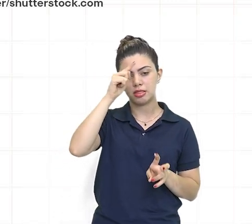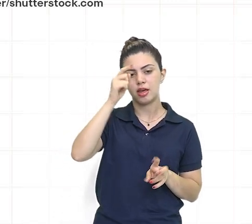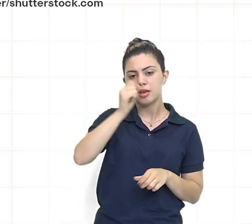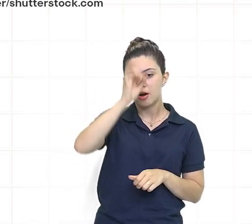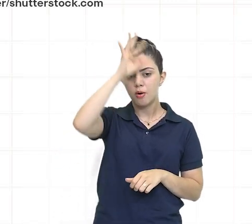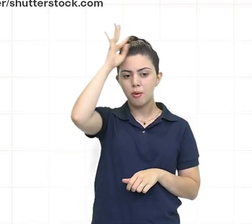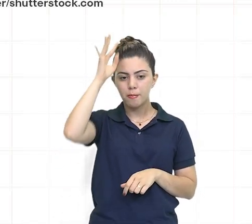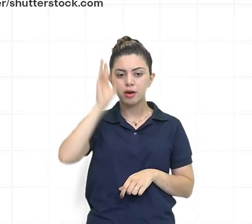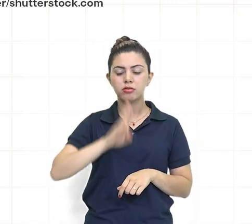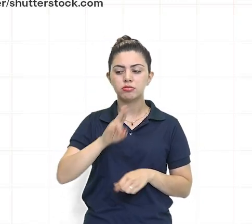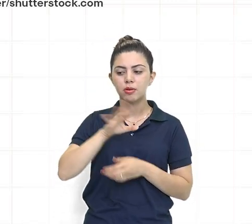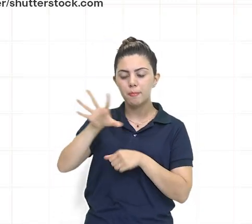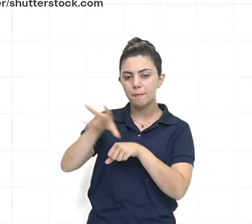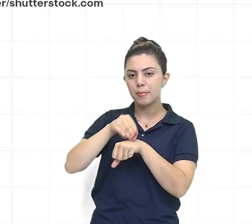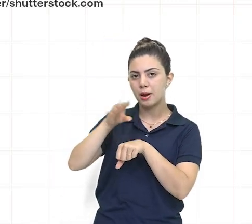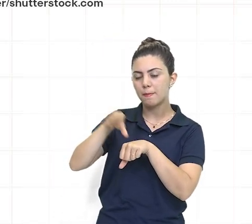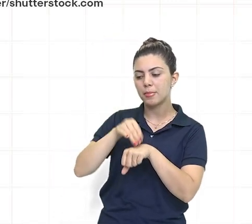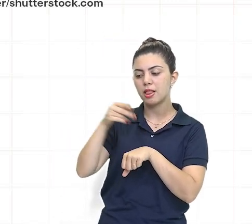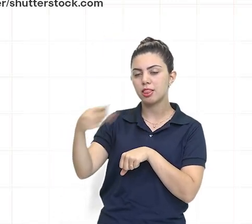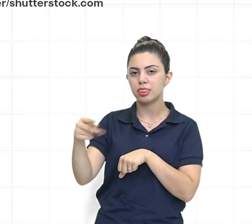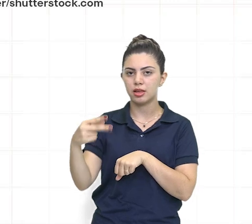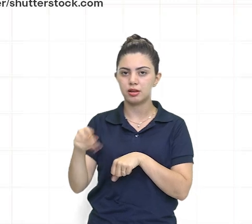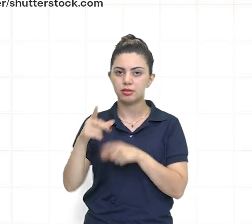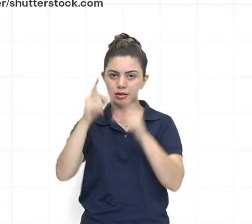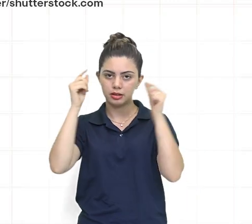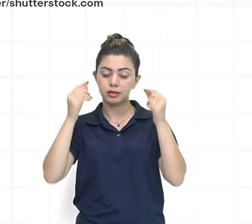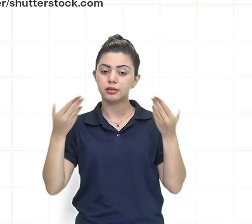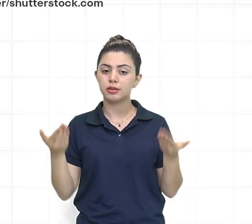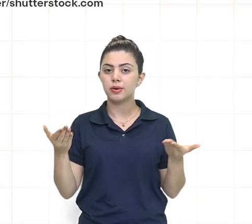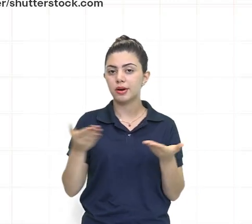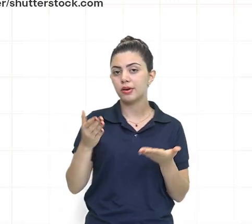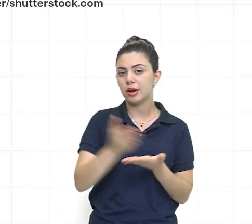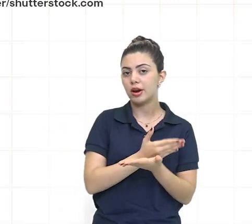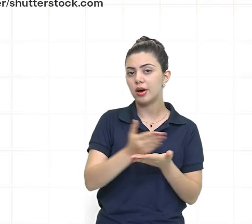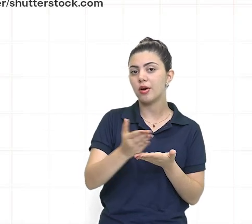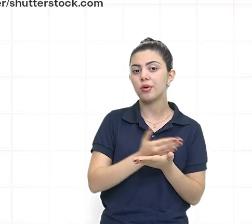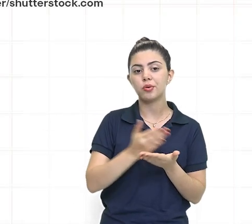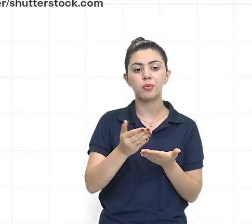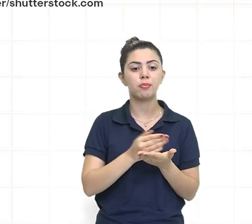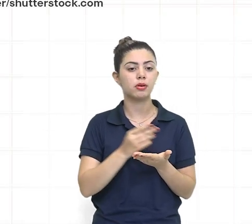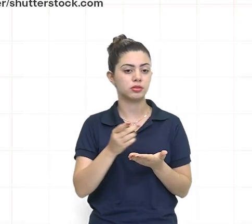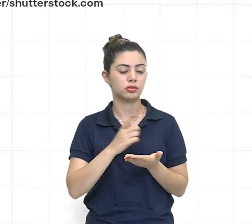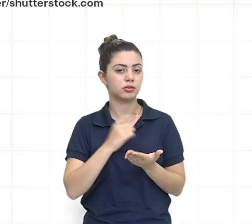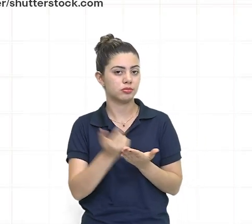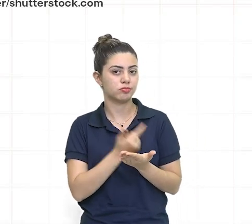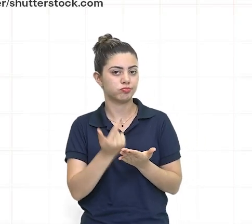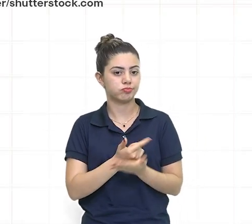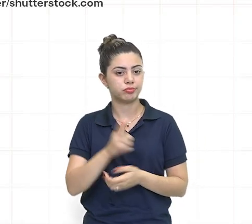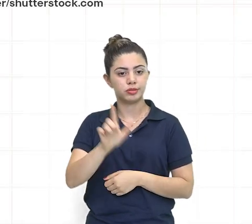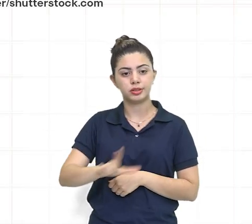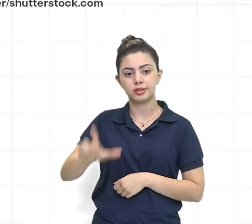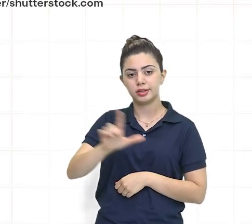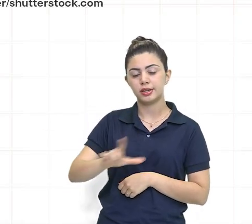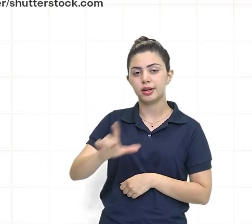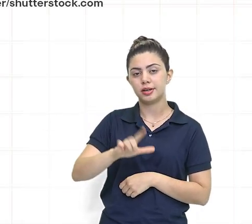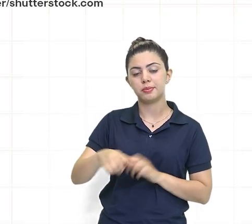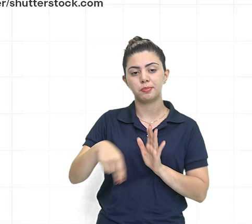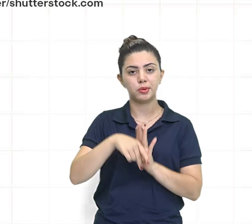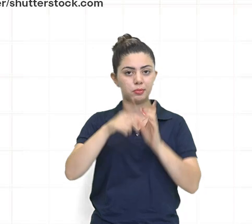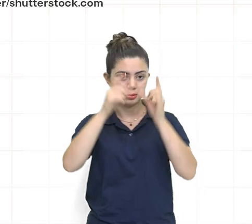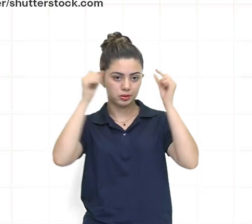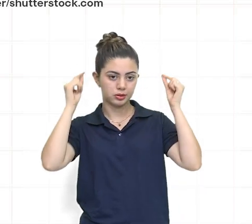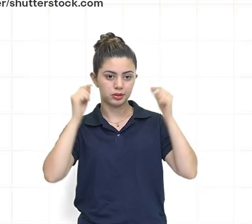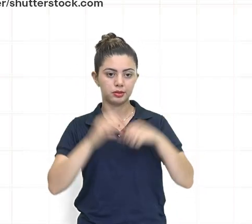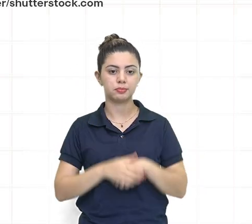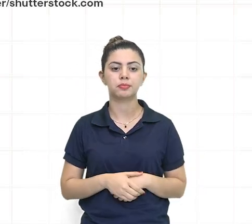formas e modelos gregos. Por isso eu trago para vocês, então, algumas obras literárias aí dessa cultura grega, tá? Então, nós temos